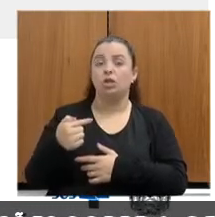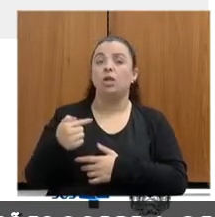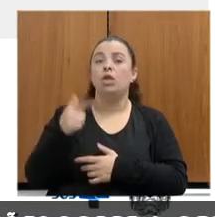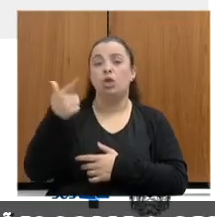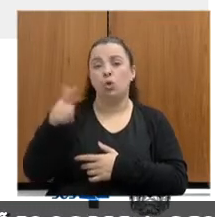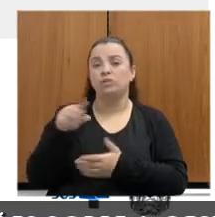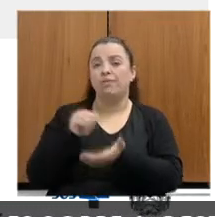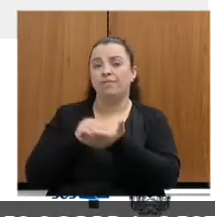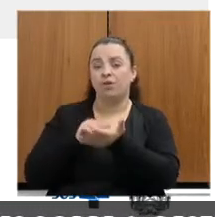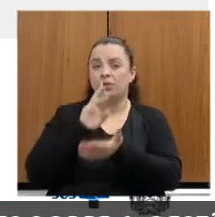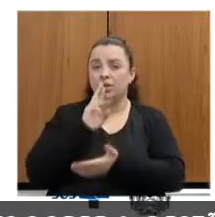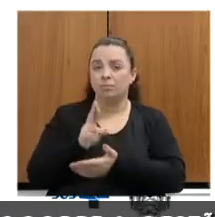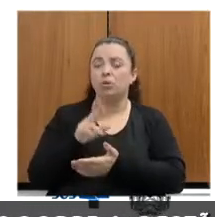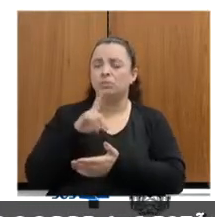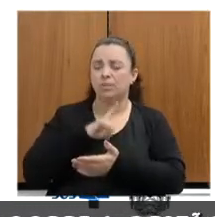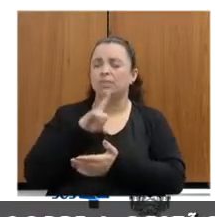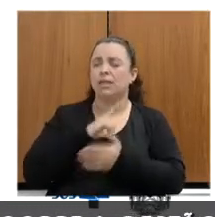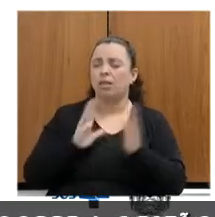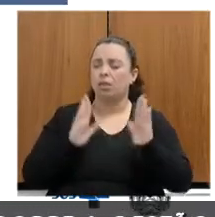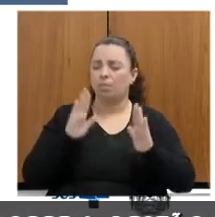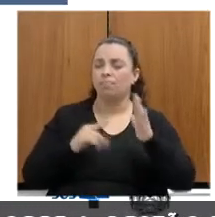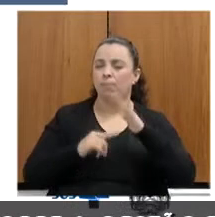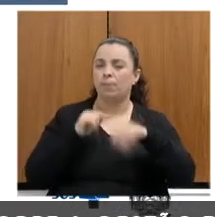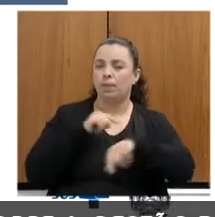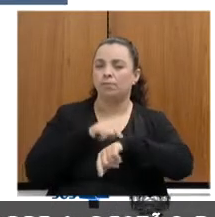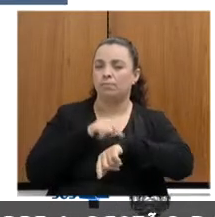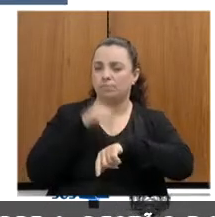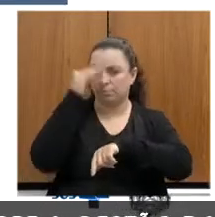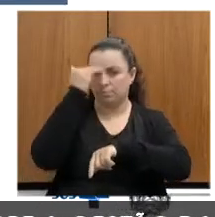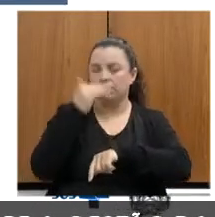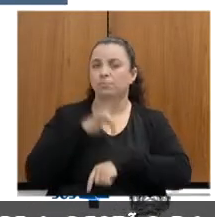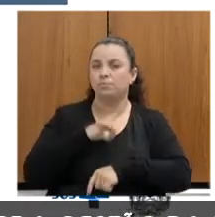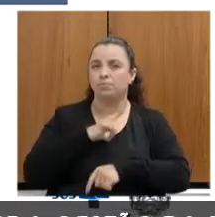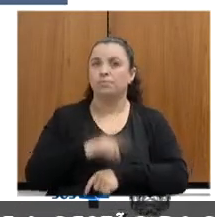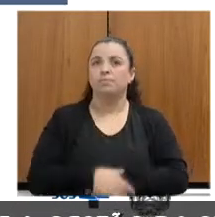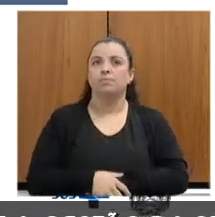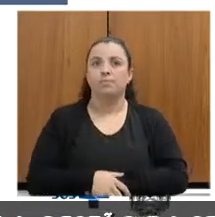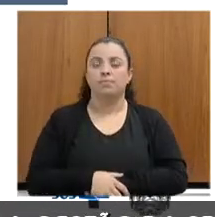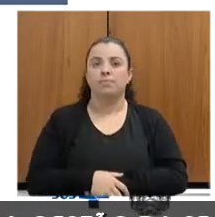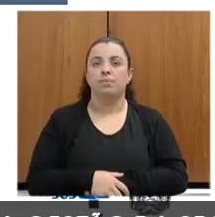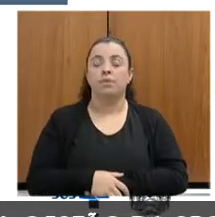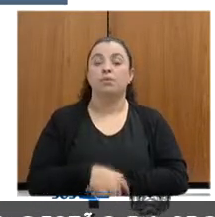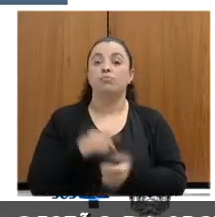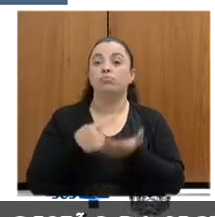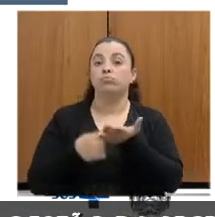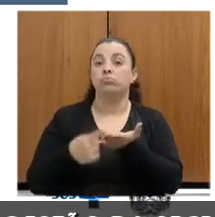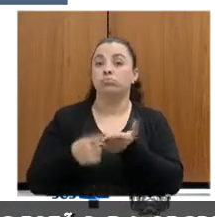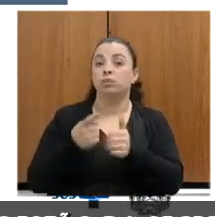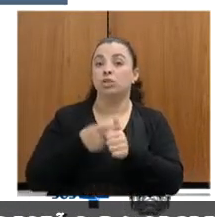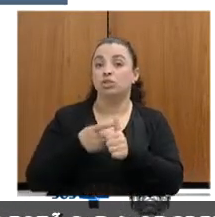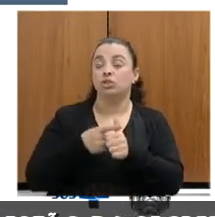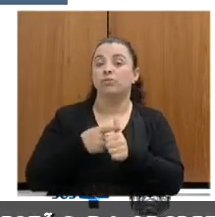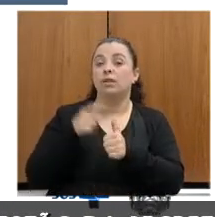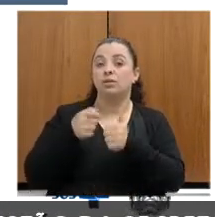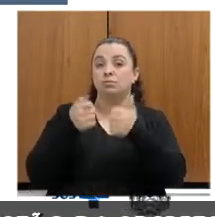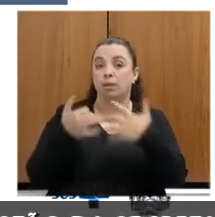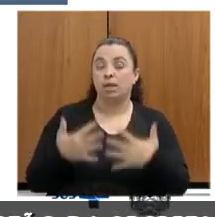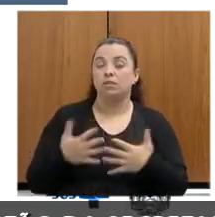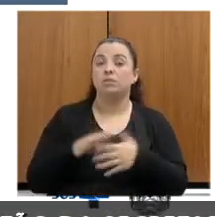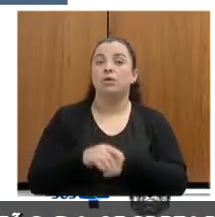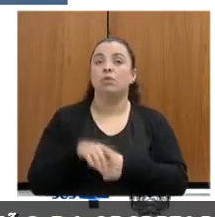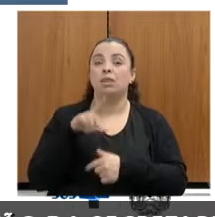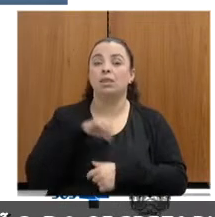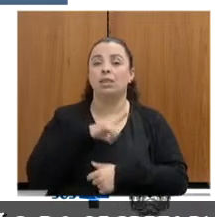o prazo pode passar e sobre o acordo da diz uma prestação de conta com vocês então nós temos aí